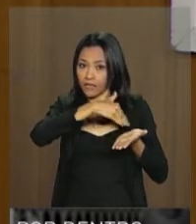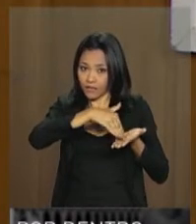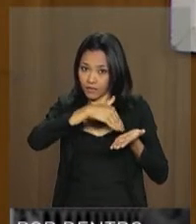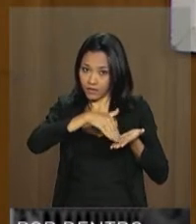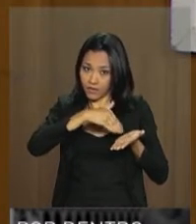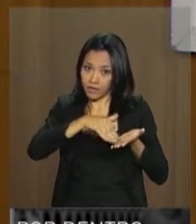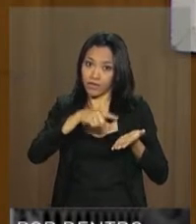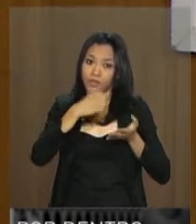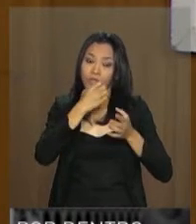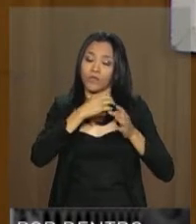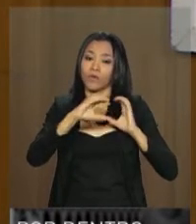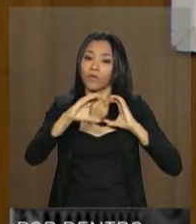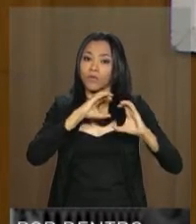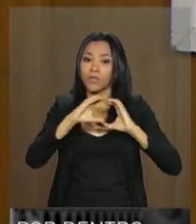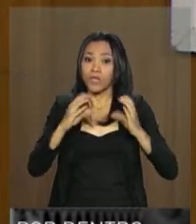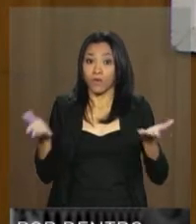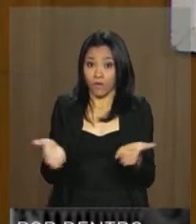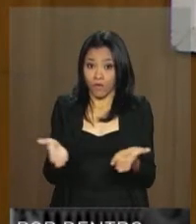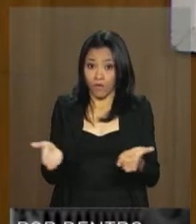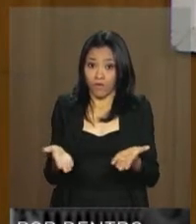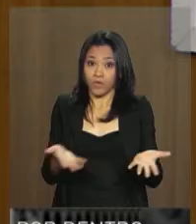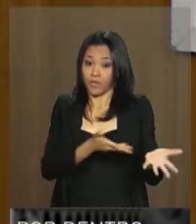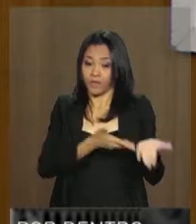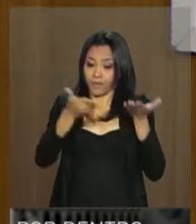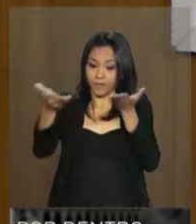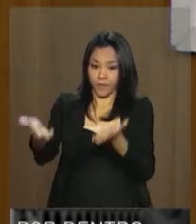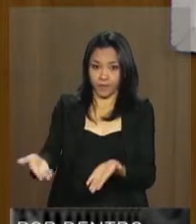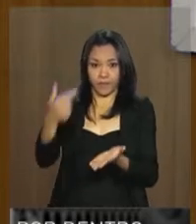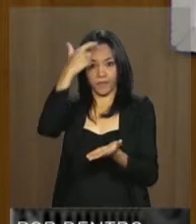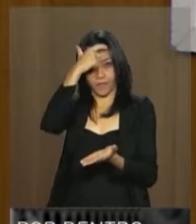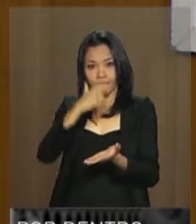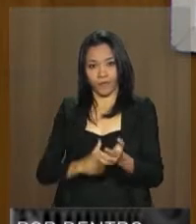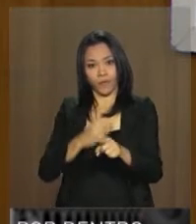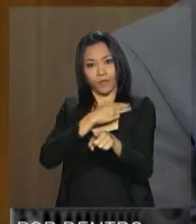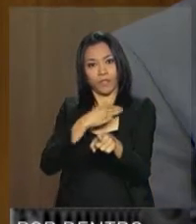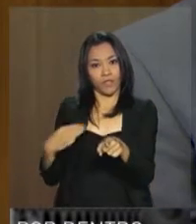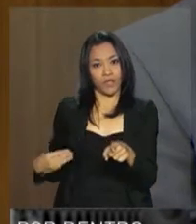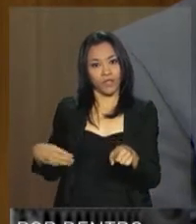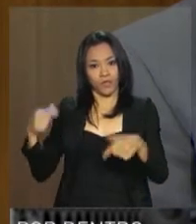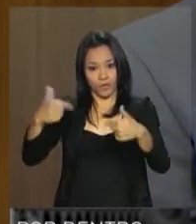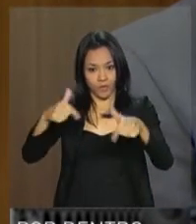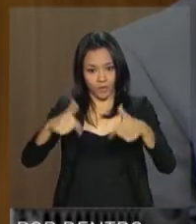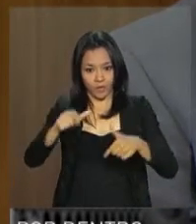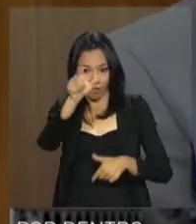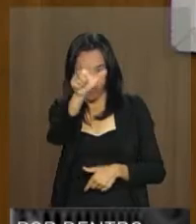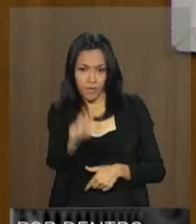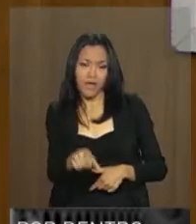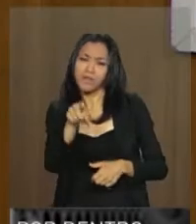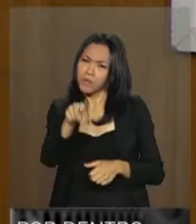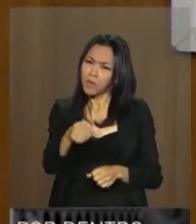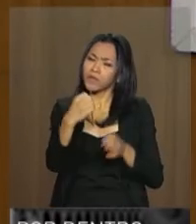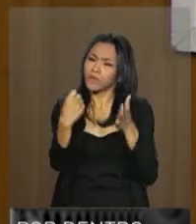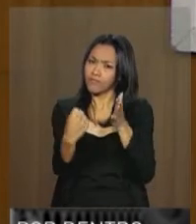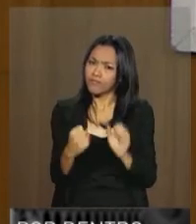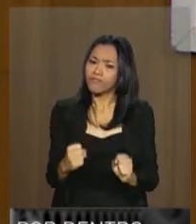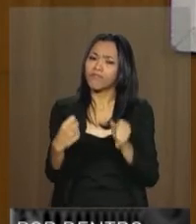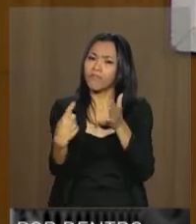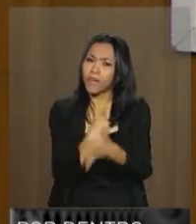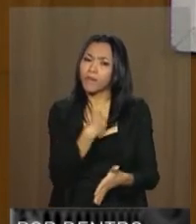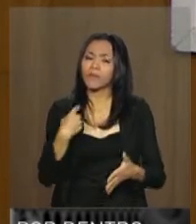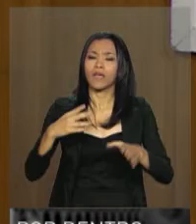da república hoje a gente está recebendo o ministro do trabalho ronaldo nogueira participa com a gente e envie sua pergunta pelo